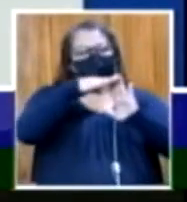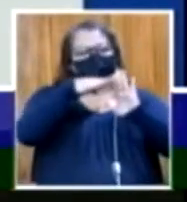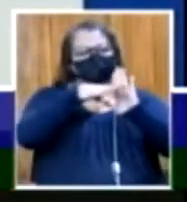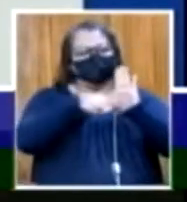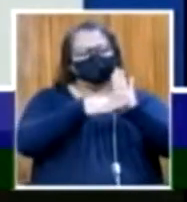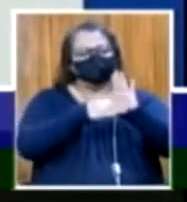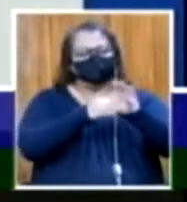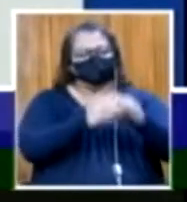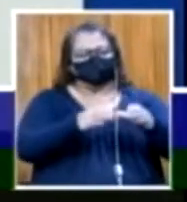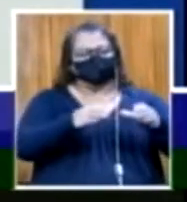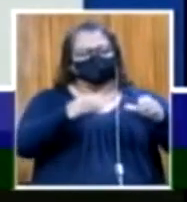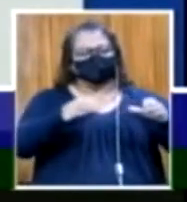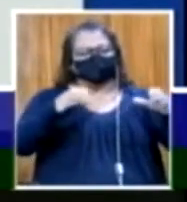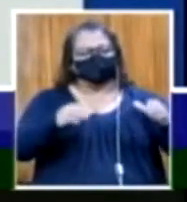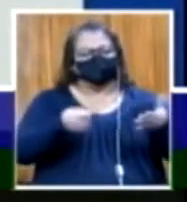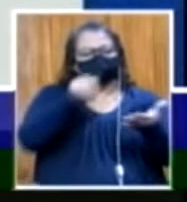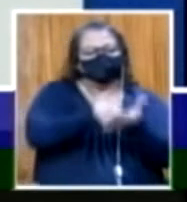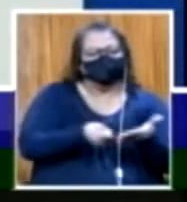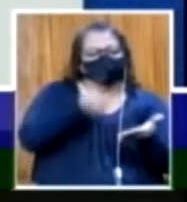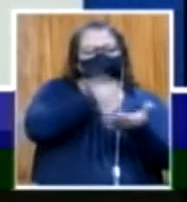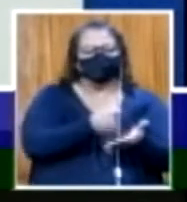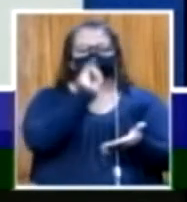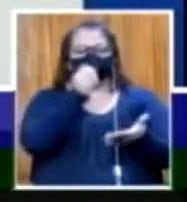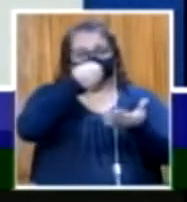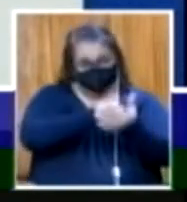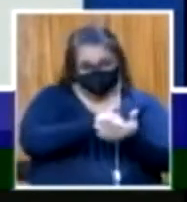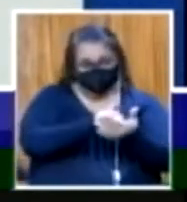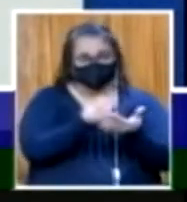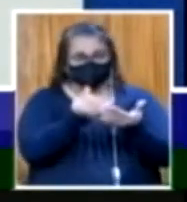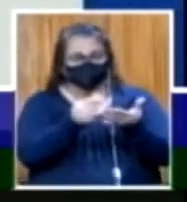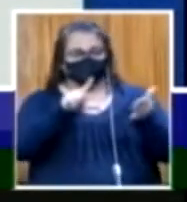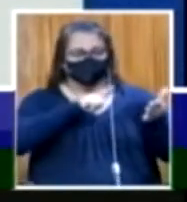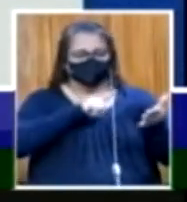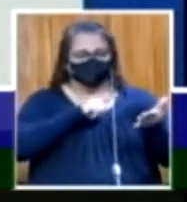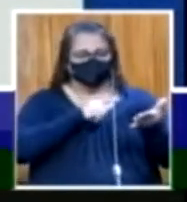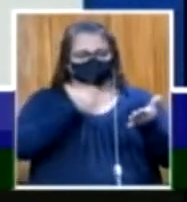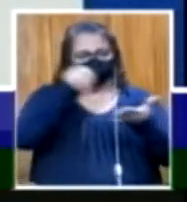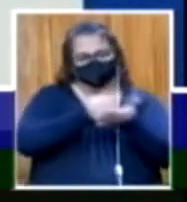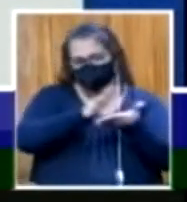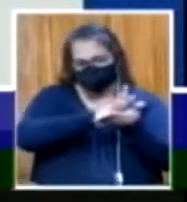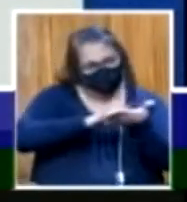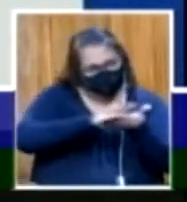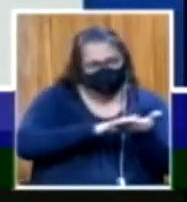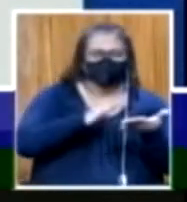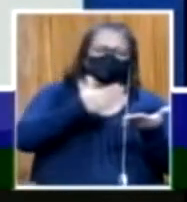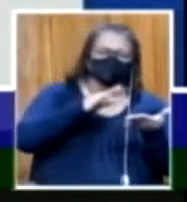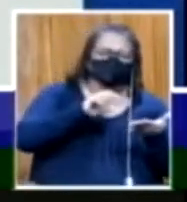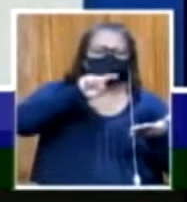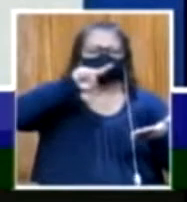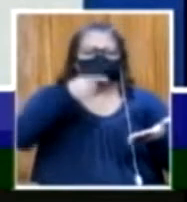progressiva de cobrança do imposto de renda para a pessoa física. Há uma faixa de isenção, hoje em torno de